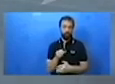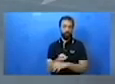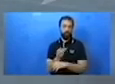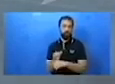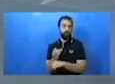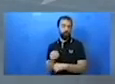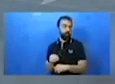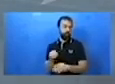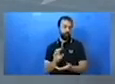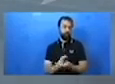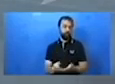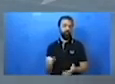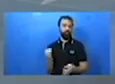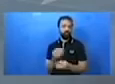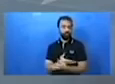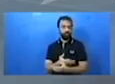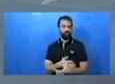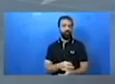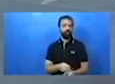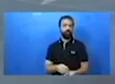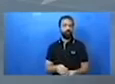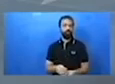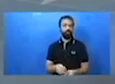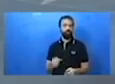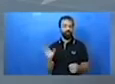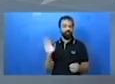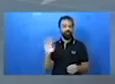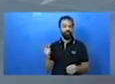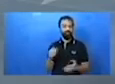certo? Então a aula se encerra por aqui, tenham uma ótima tarde, bons estudos e fiquem com Deus.